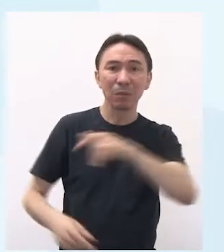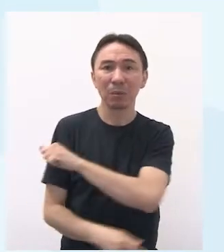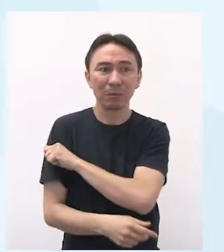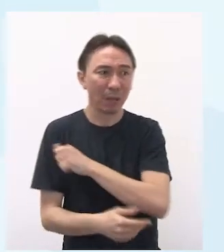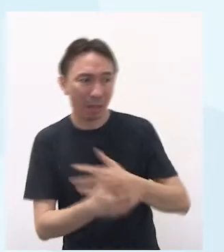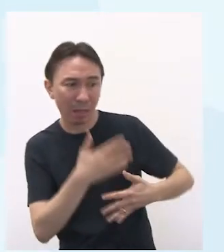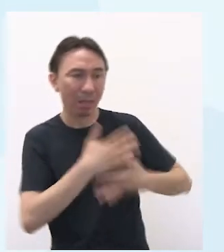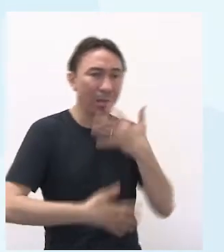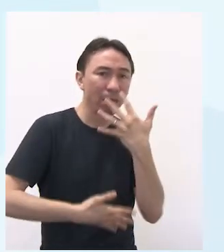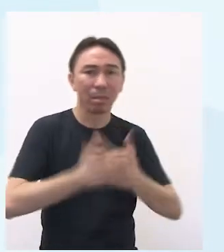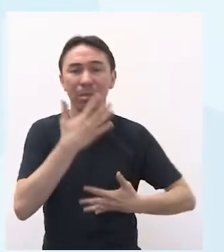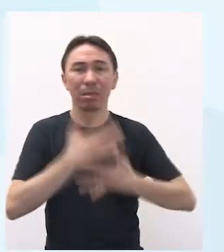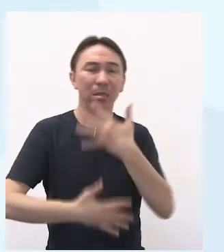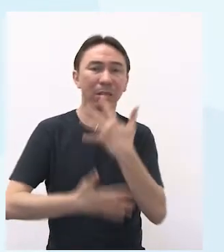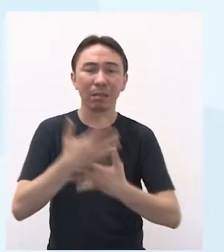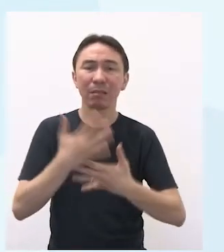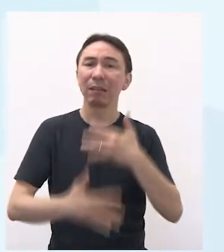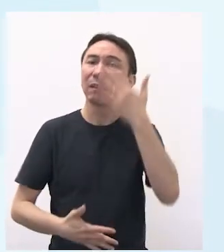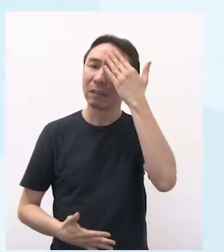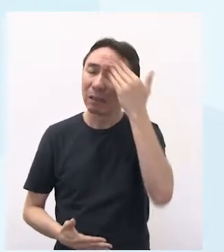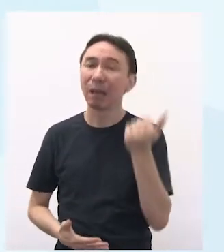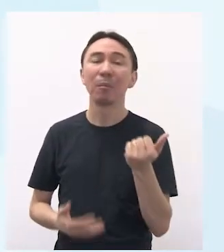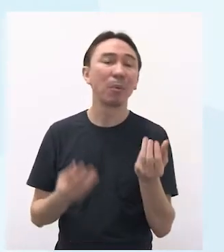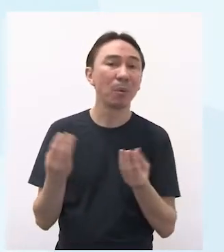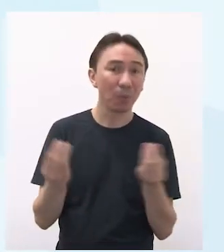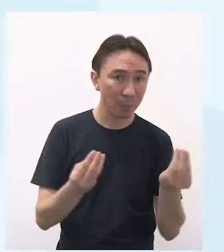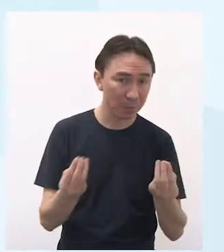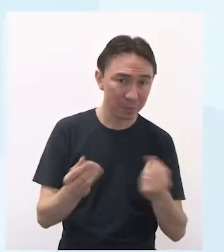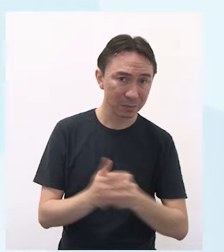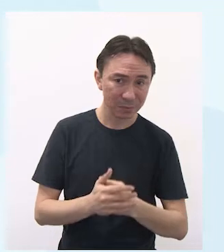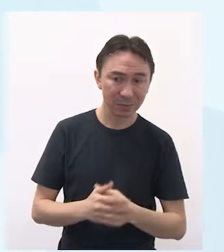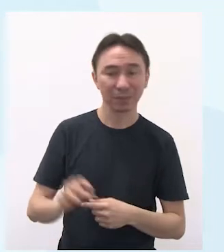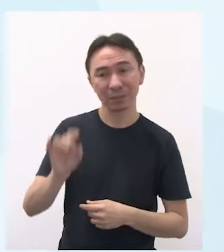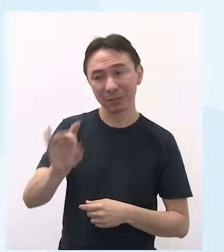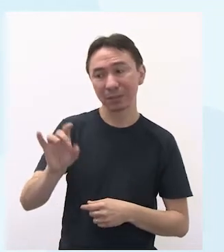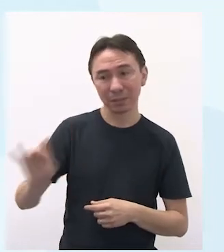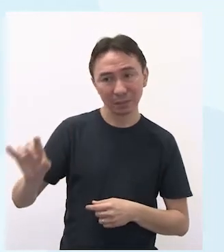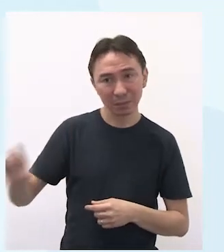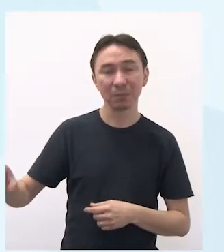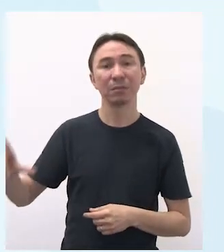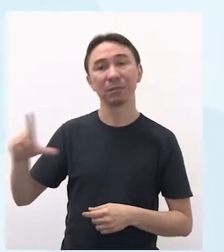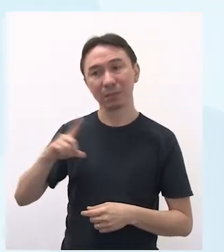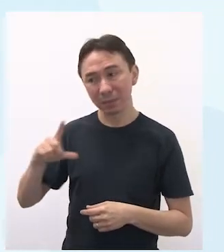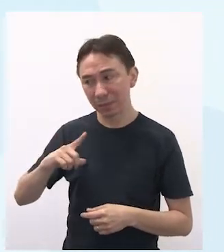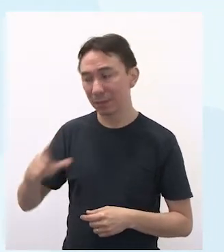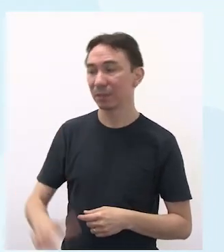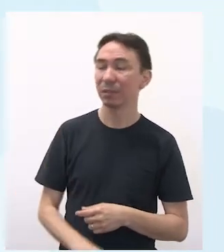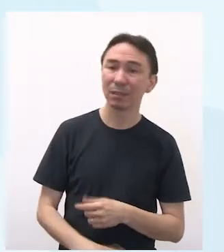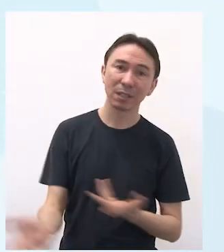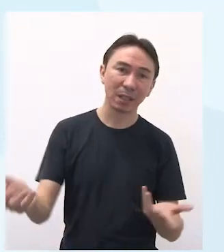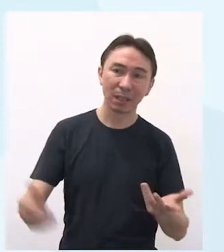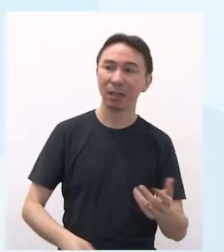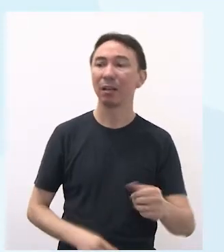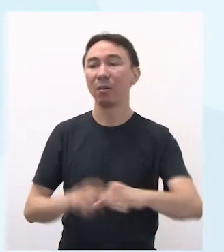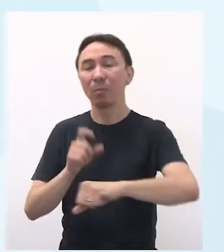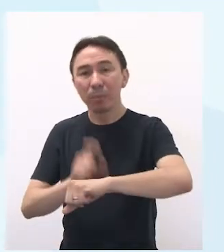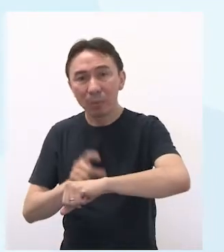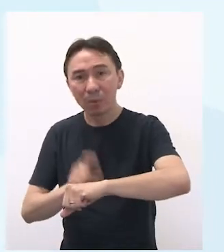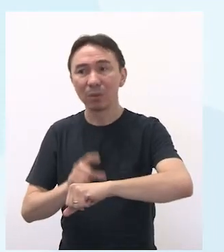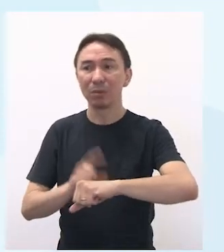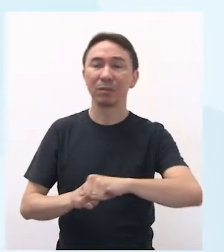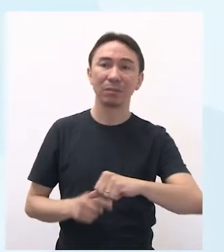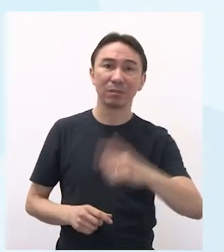Nós sabemos o quanto cada um passou por momentos difíceis e o quanto também temos o problema